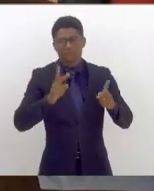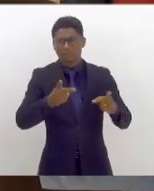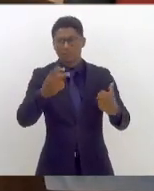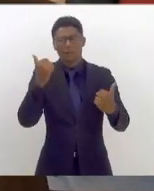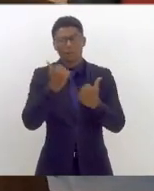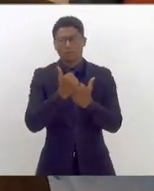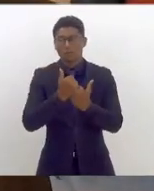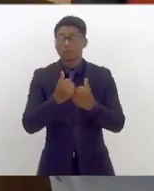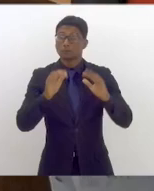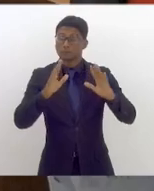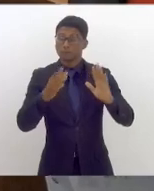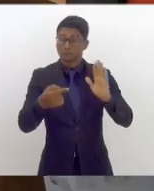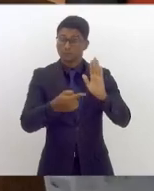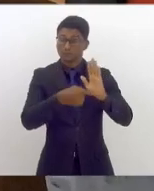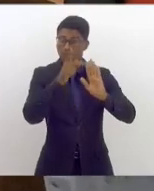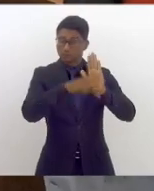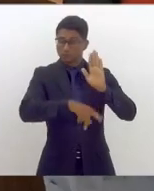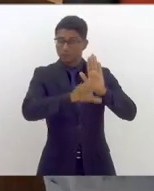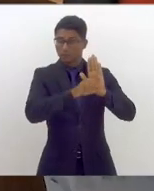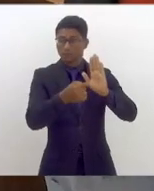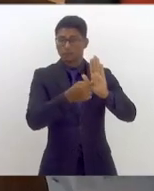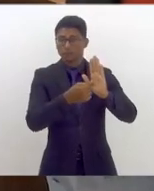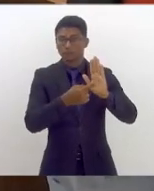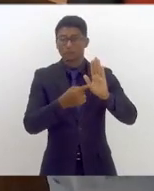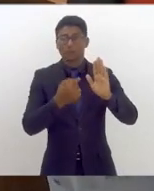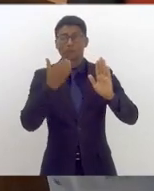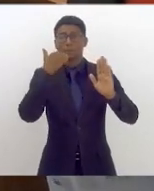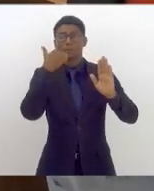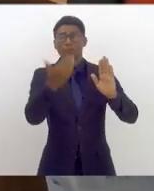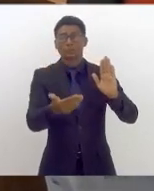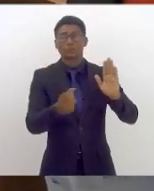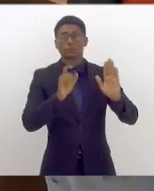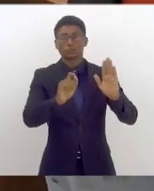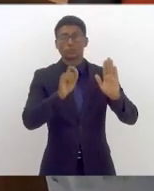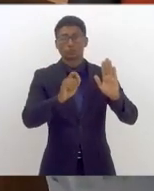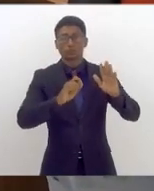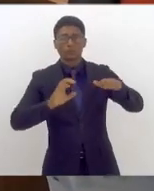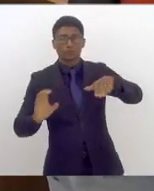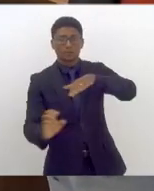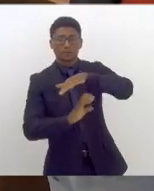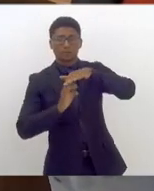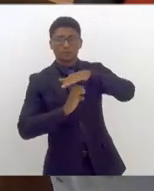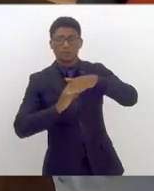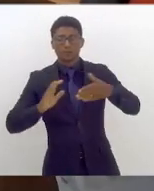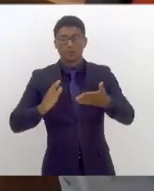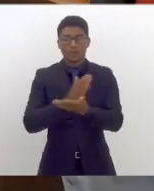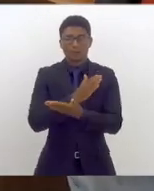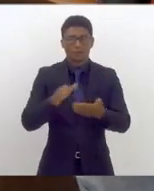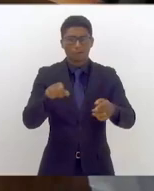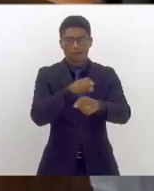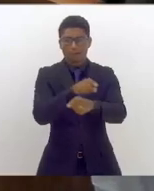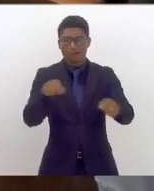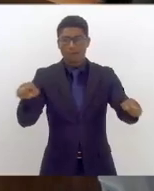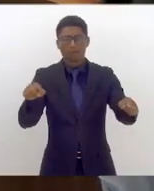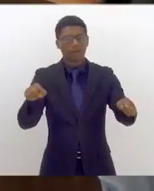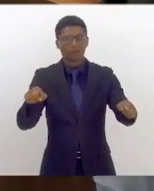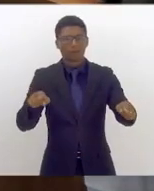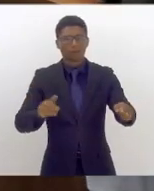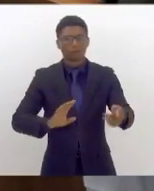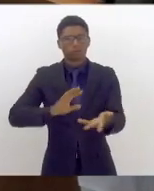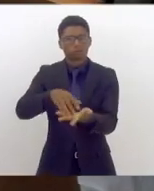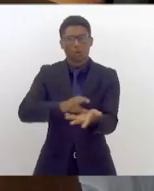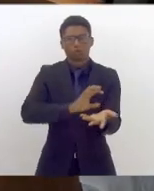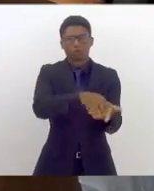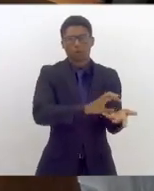projeto houve um apelo de que algumas empresas não se instalariam por causa disso foi